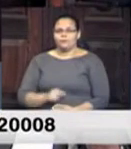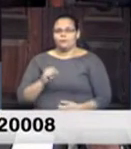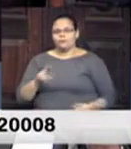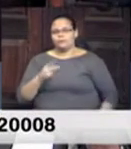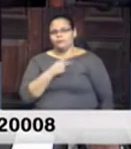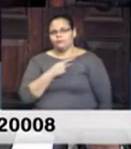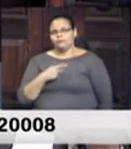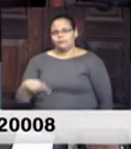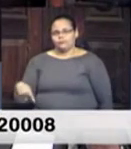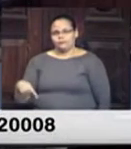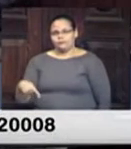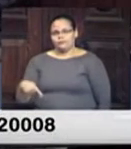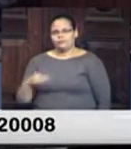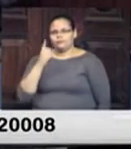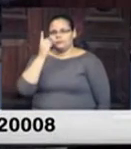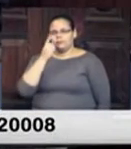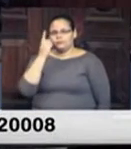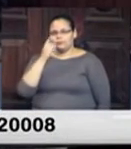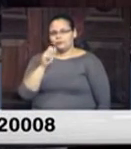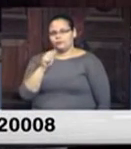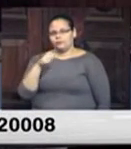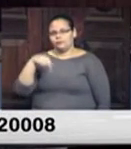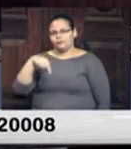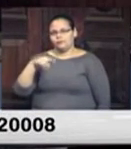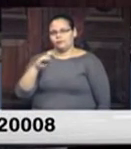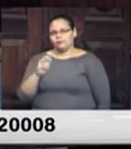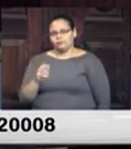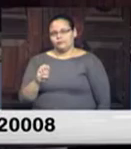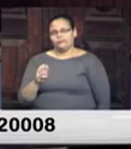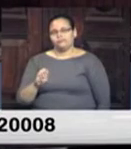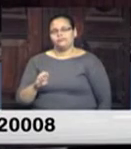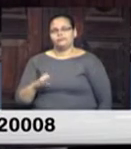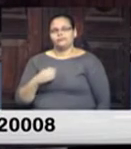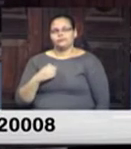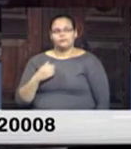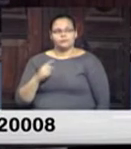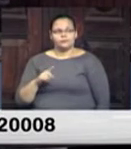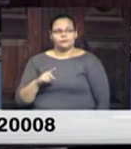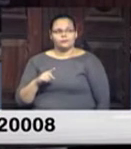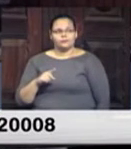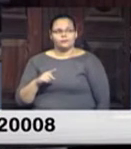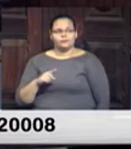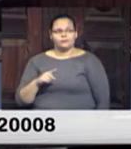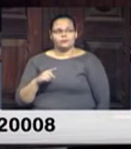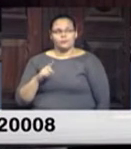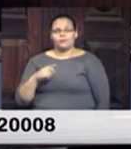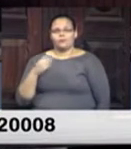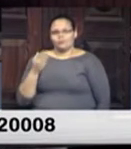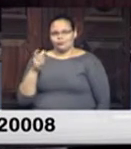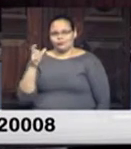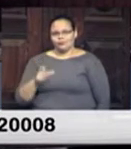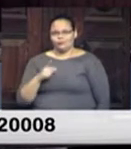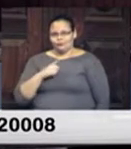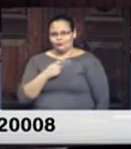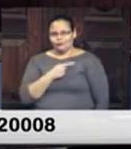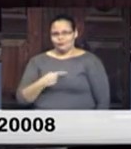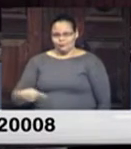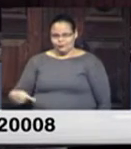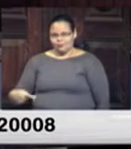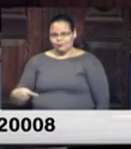Senhor presidente, deputado André Siciliano, aliás, muito oportuno que esteja Vossa Excelência na